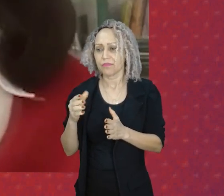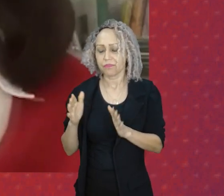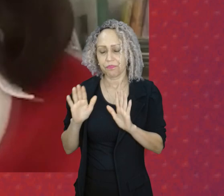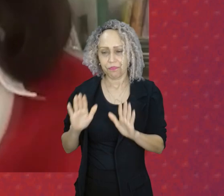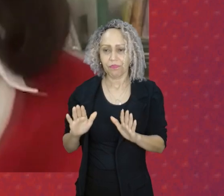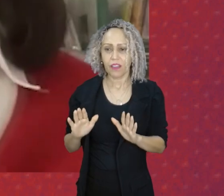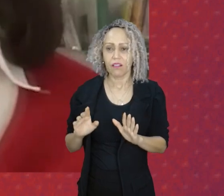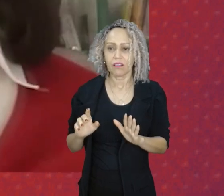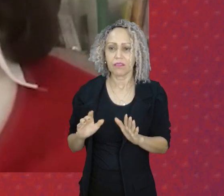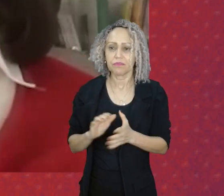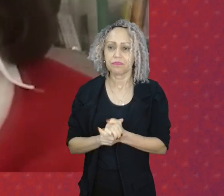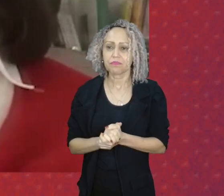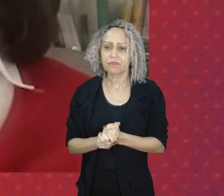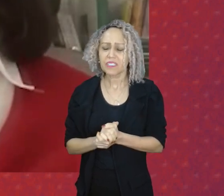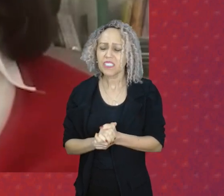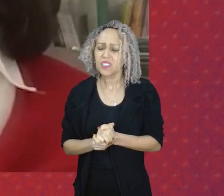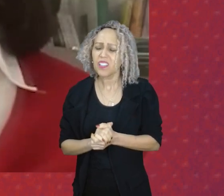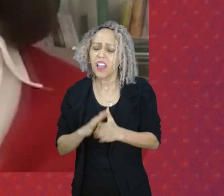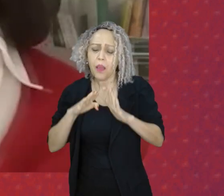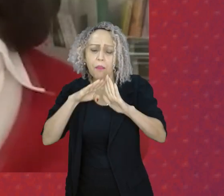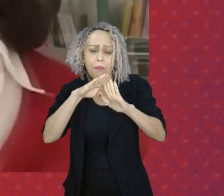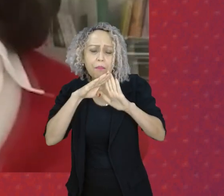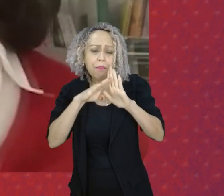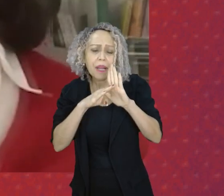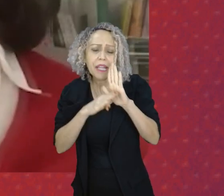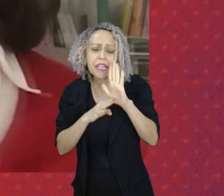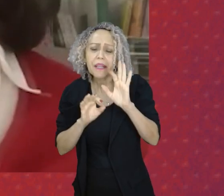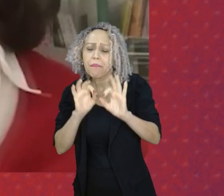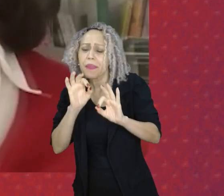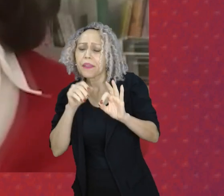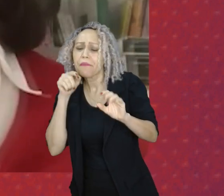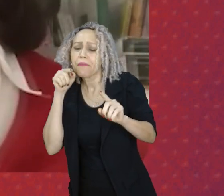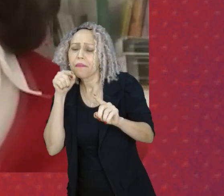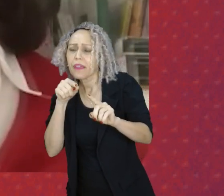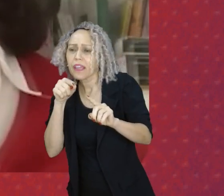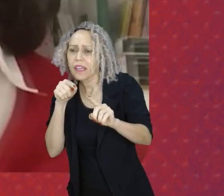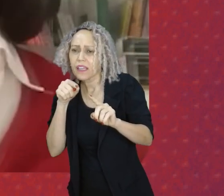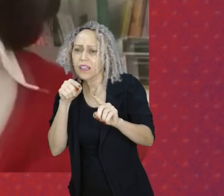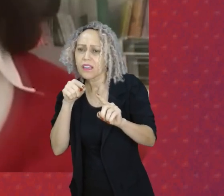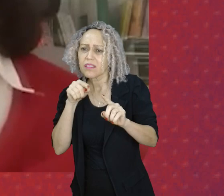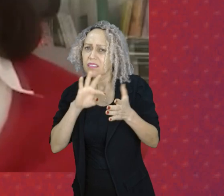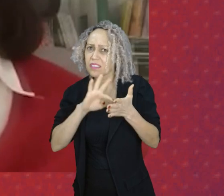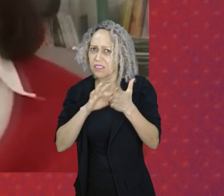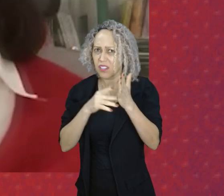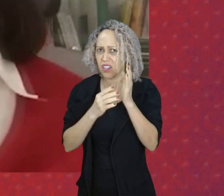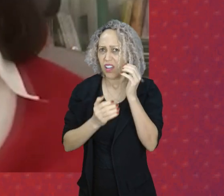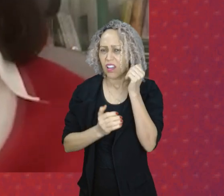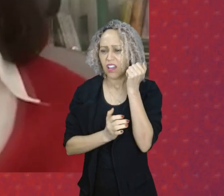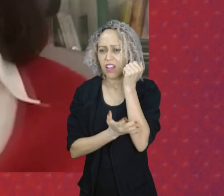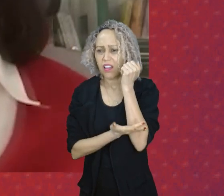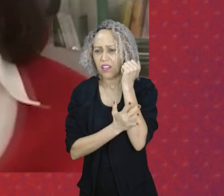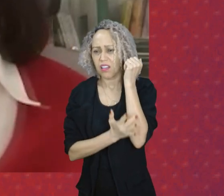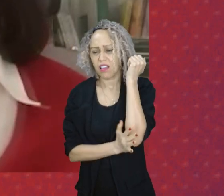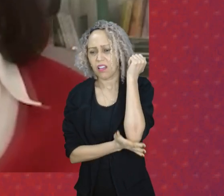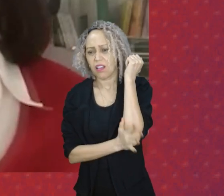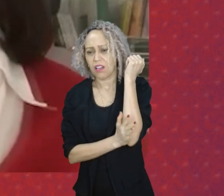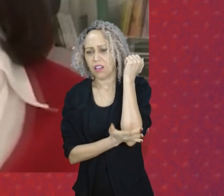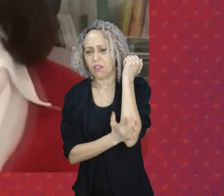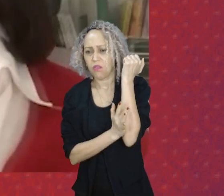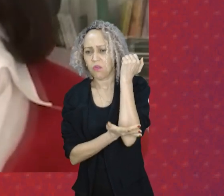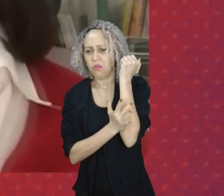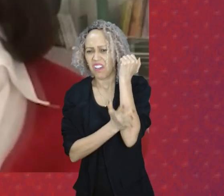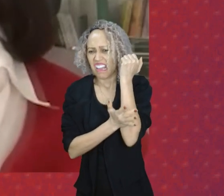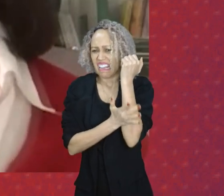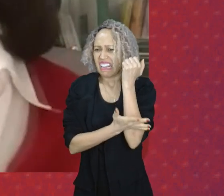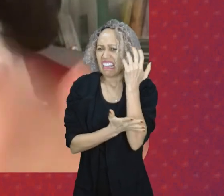dos mandatos. Planejamento, pessoal, não é algo burocrático, né? Às vezes a gente fala a palavra planejamento,